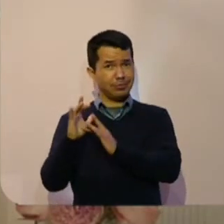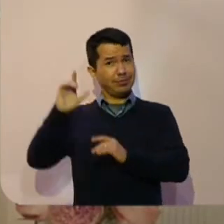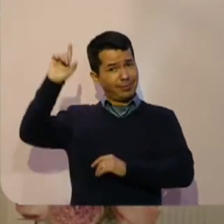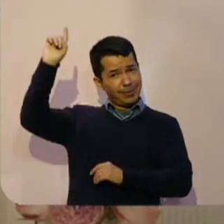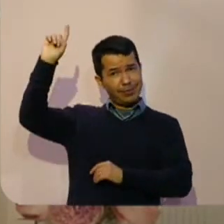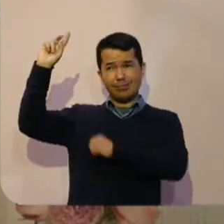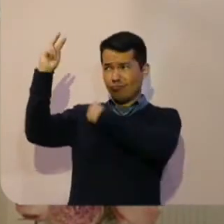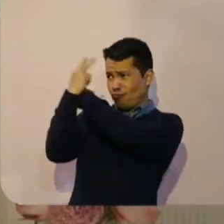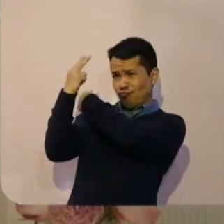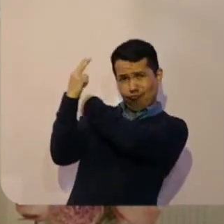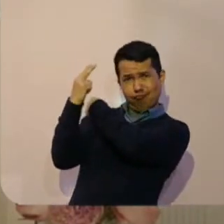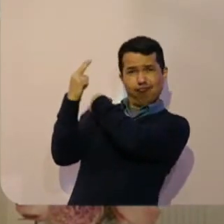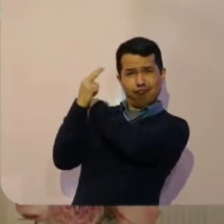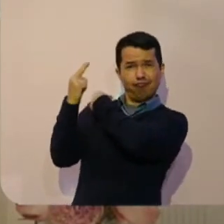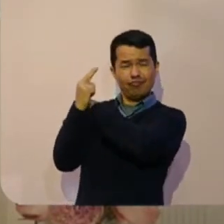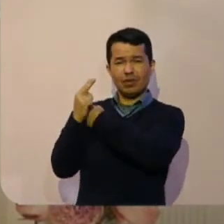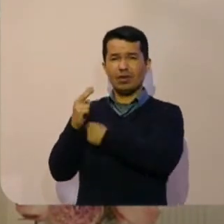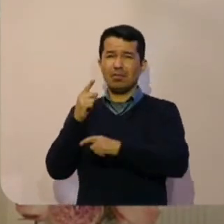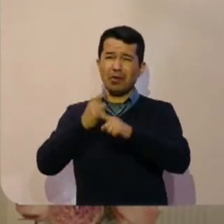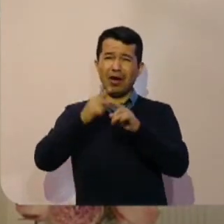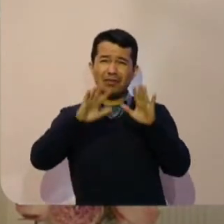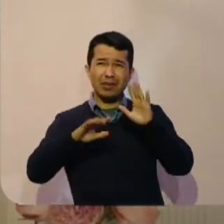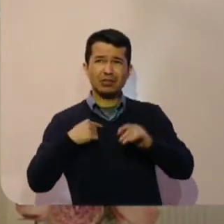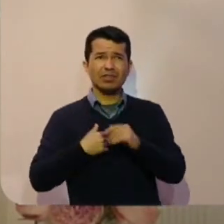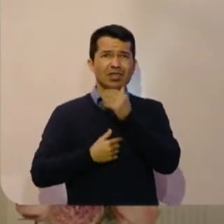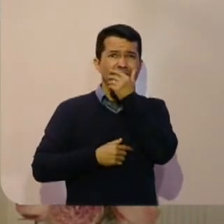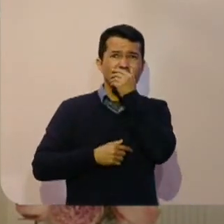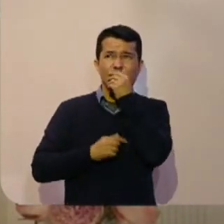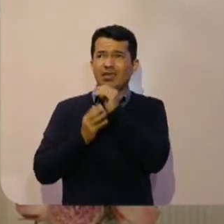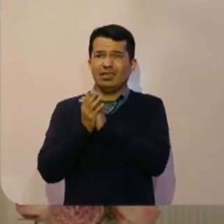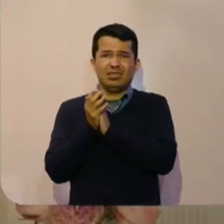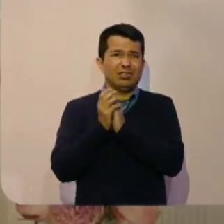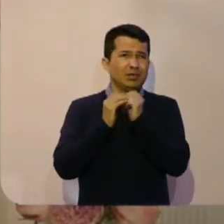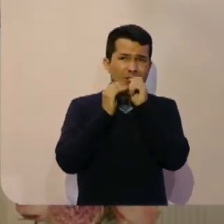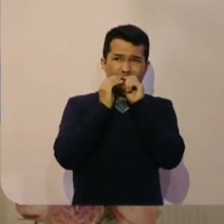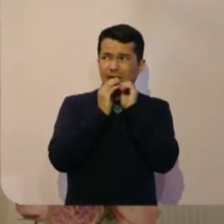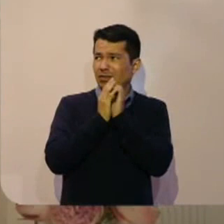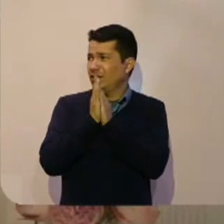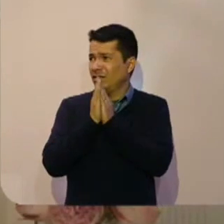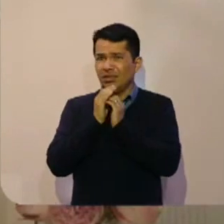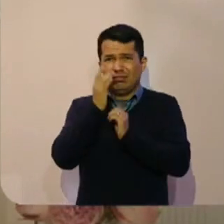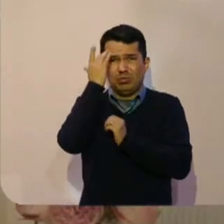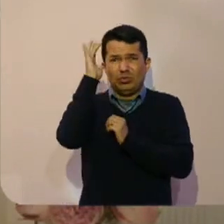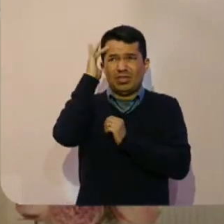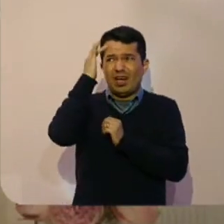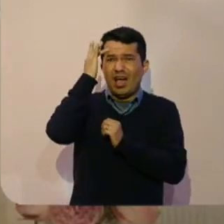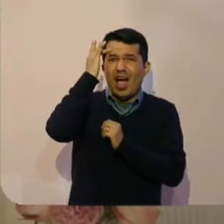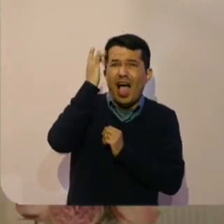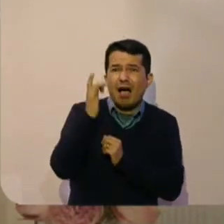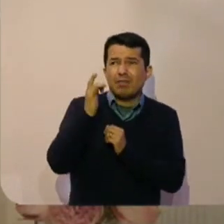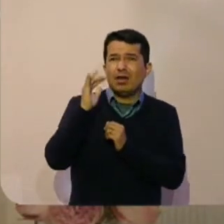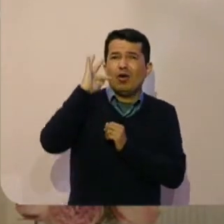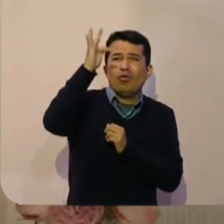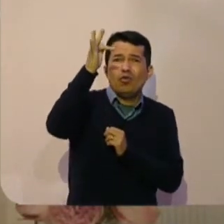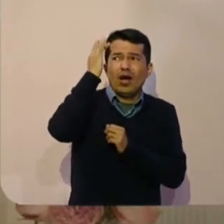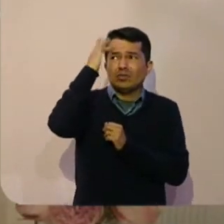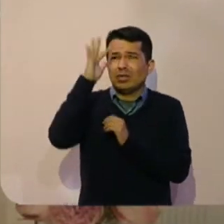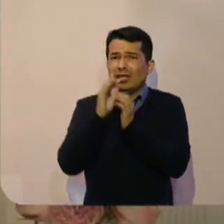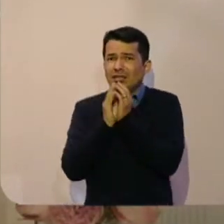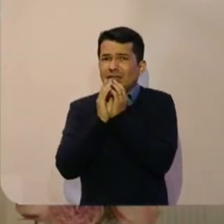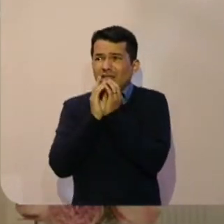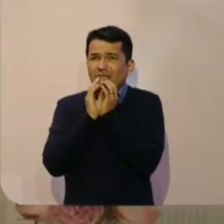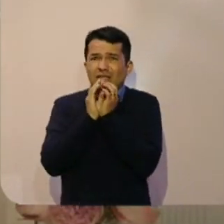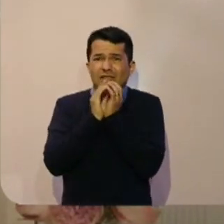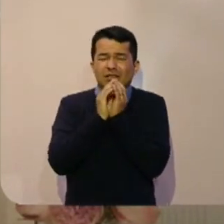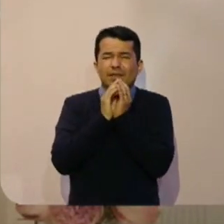nossa ansiedade é que a gente tem medo do futuro. A gente não sabe o que vai acontecer. Às vezes a gente não está